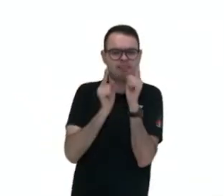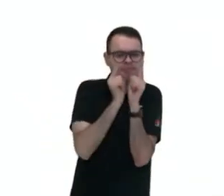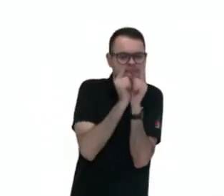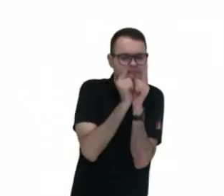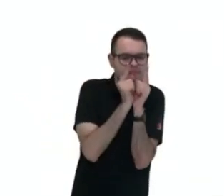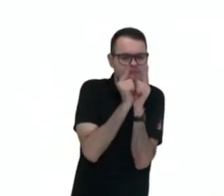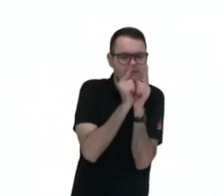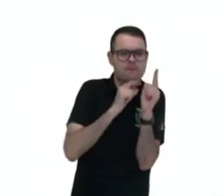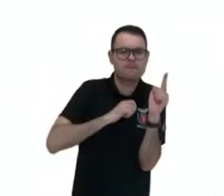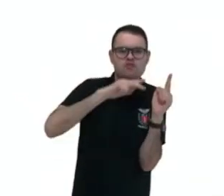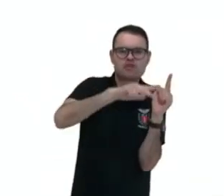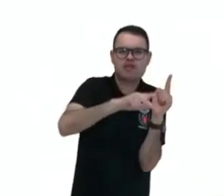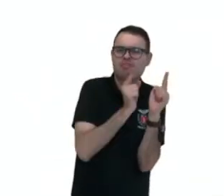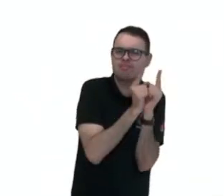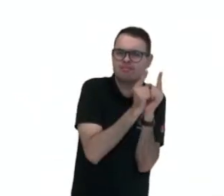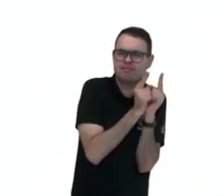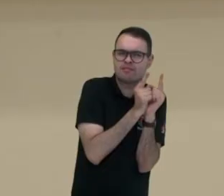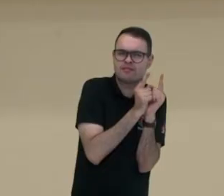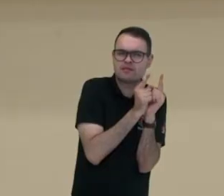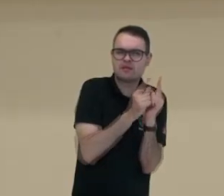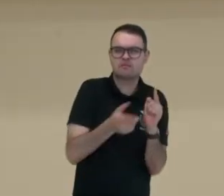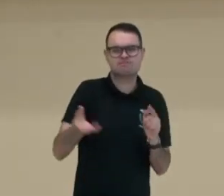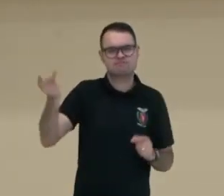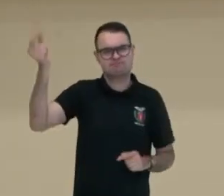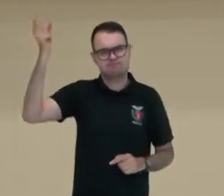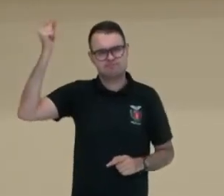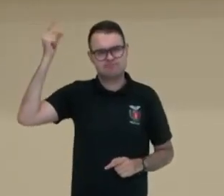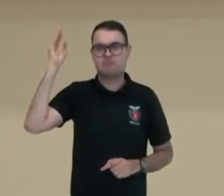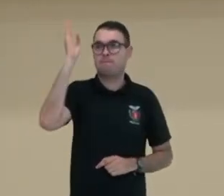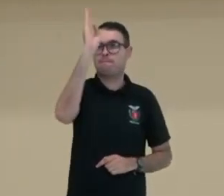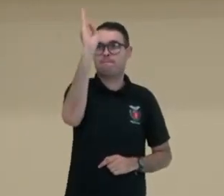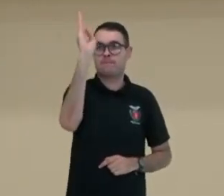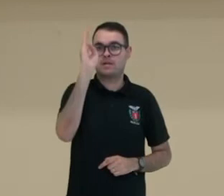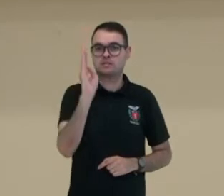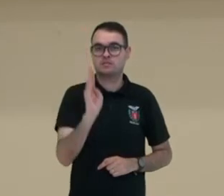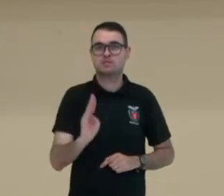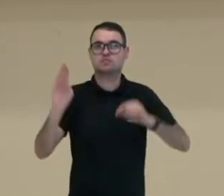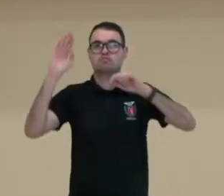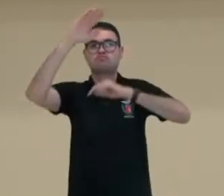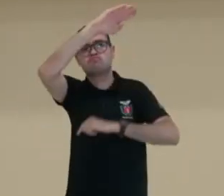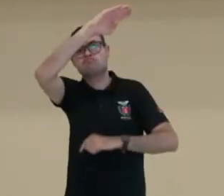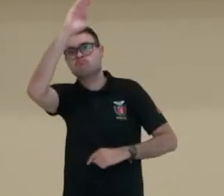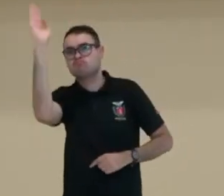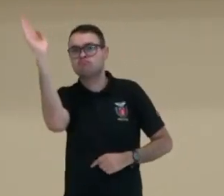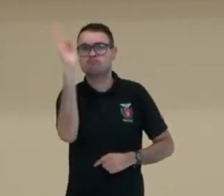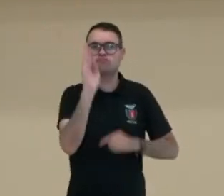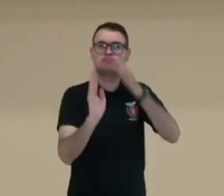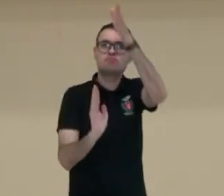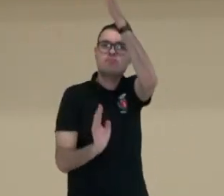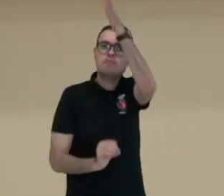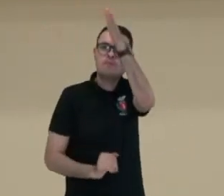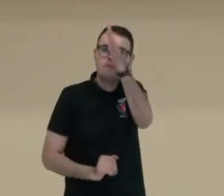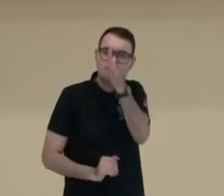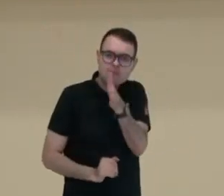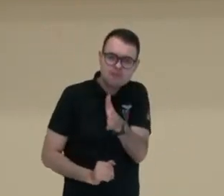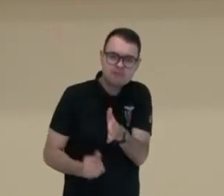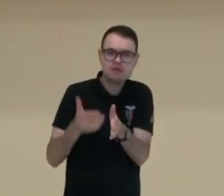Tordesilhas, criado antes, inclusive, de 1500, para dividir o que seria território português e